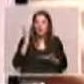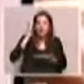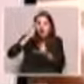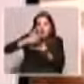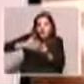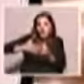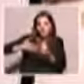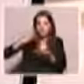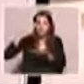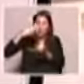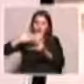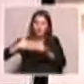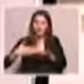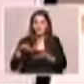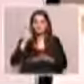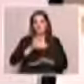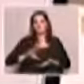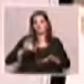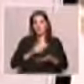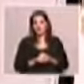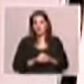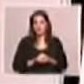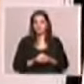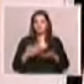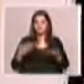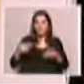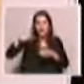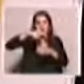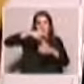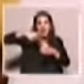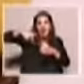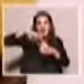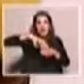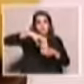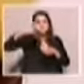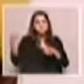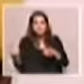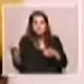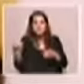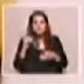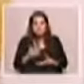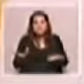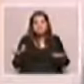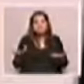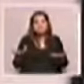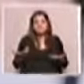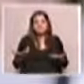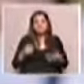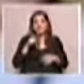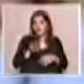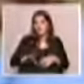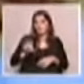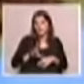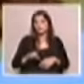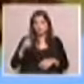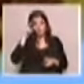queijo. Esta coisa, esta moda de abrir a tampinha do queijo da serra. Essa imagem foi propositada,